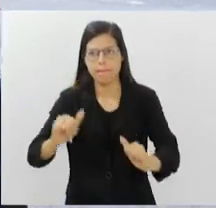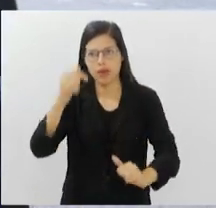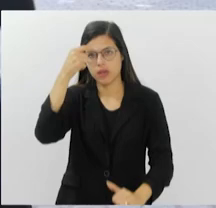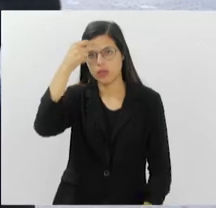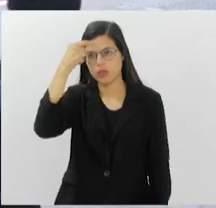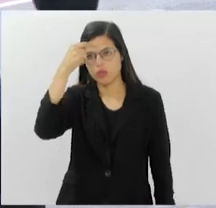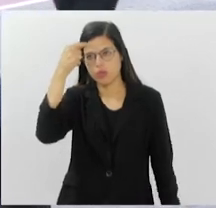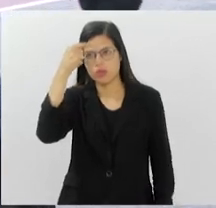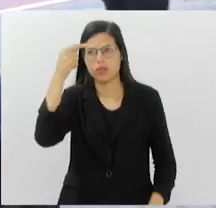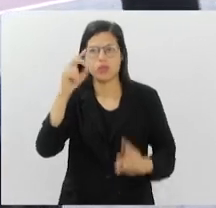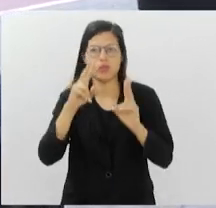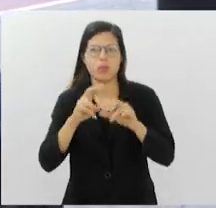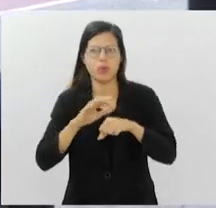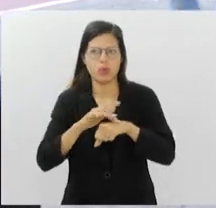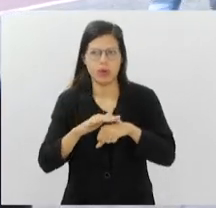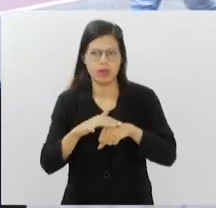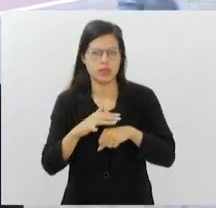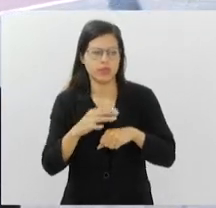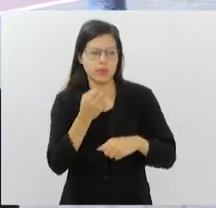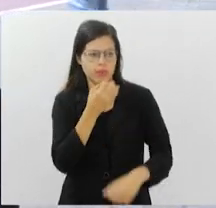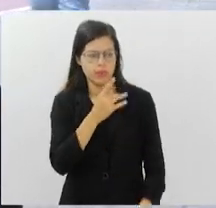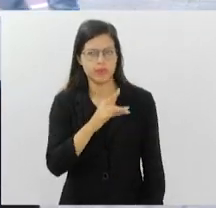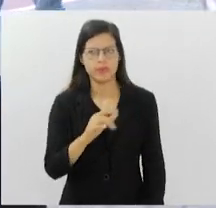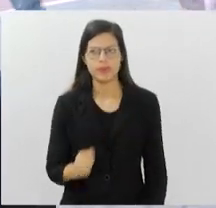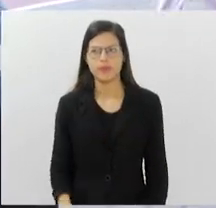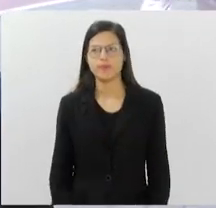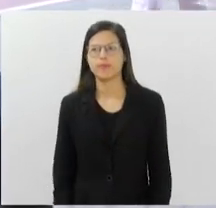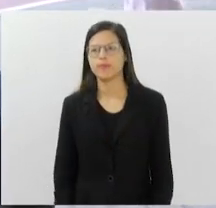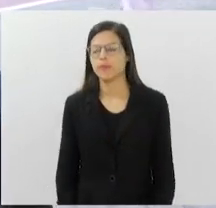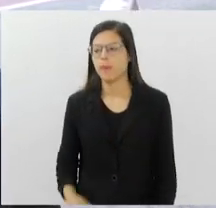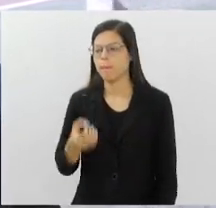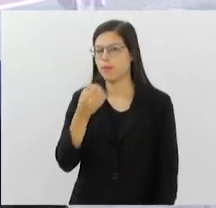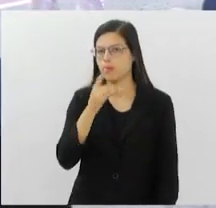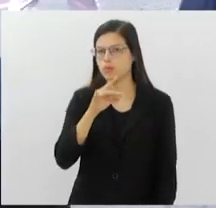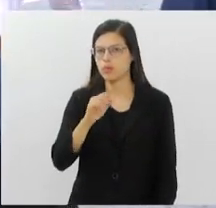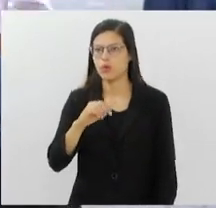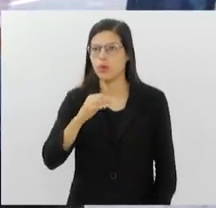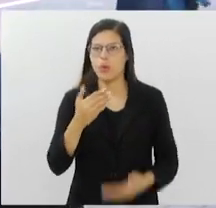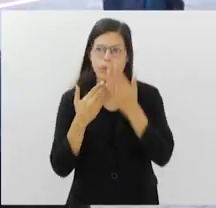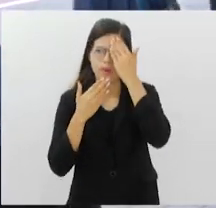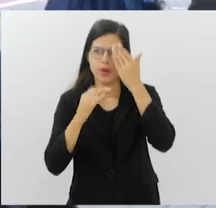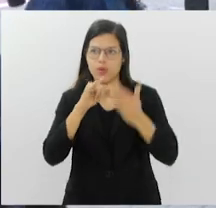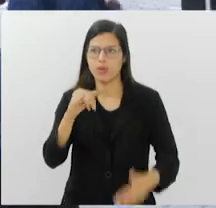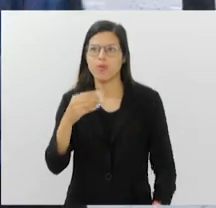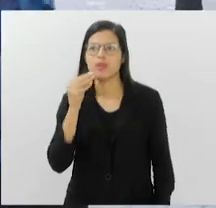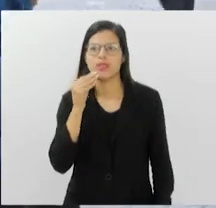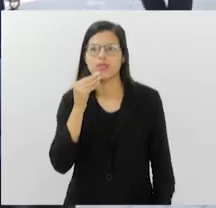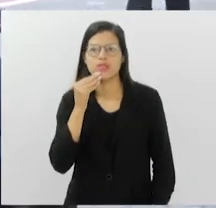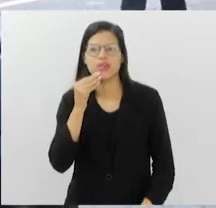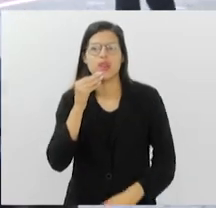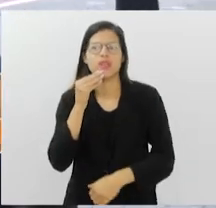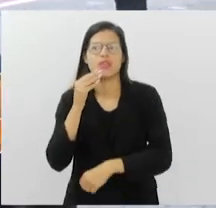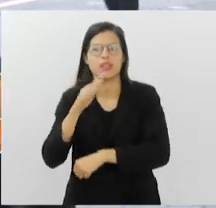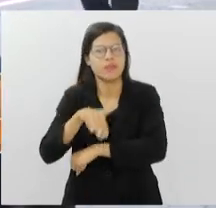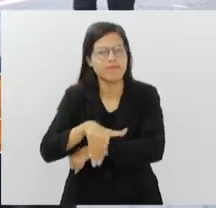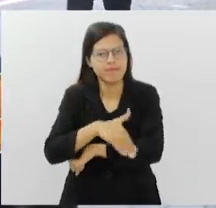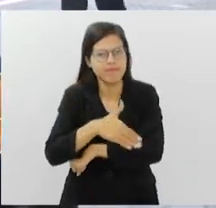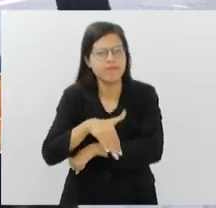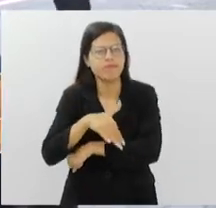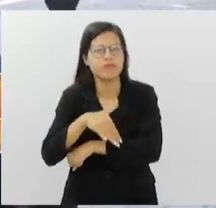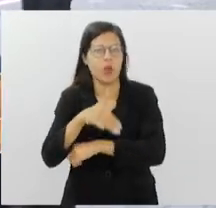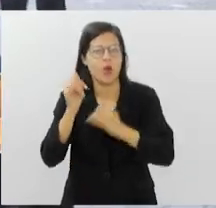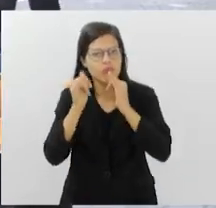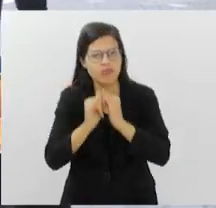a respeito dessa doença. Bom dia. Bom dia, muito obrigado por essa oportunidade até de estar na rua falando, né, fora